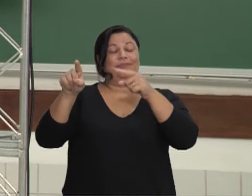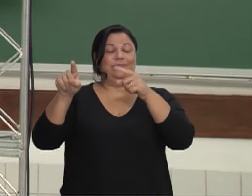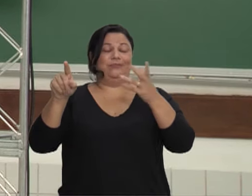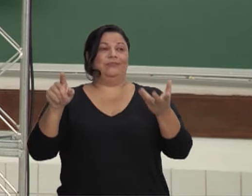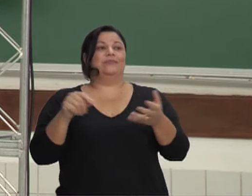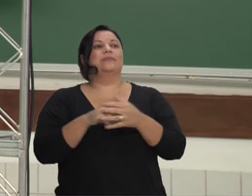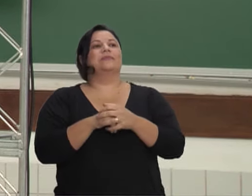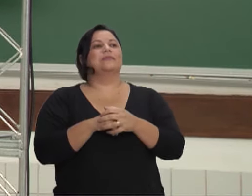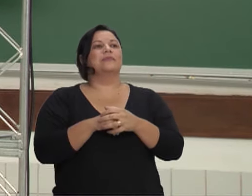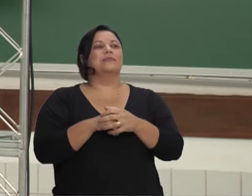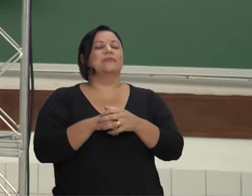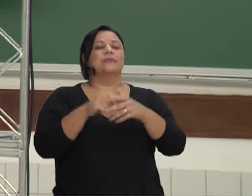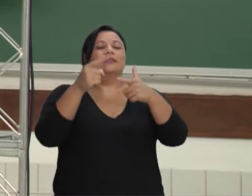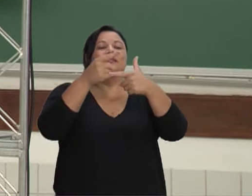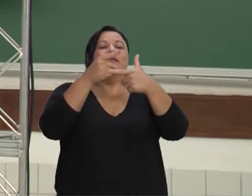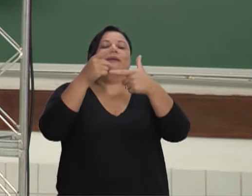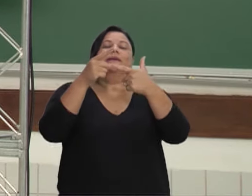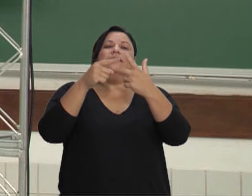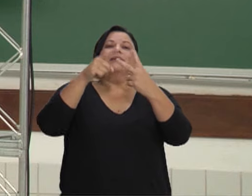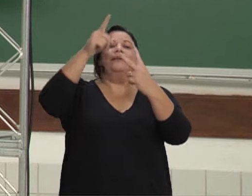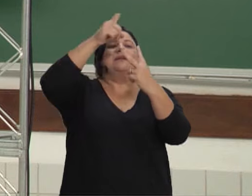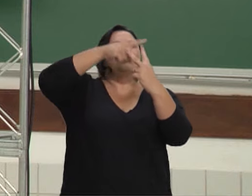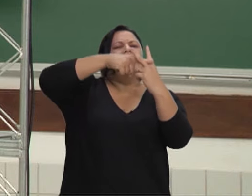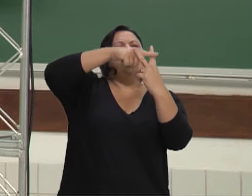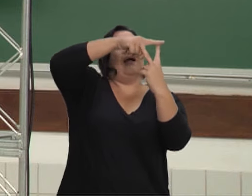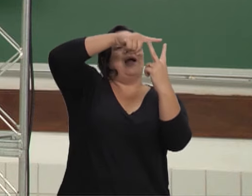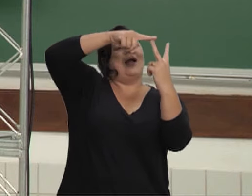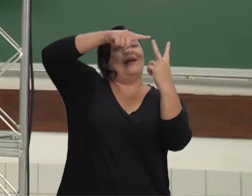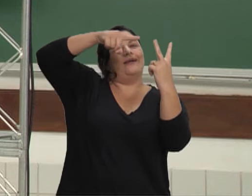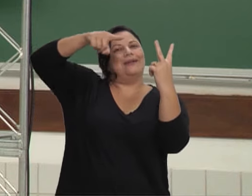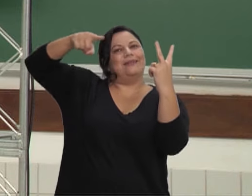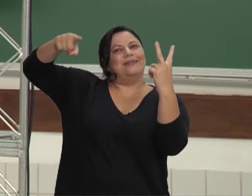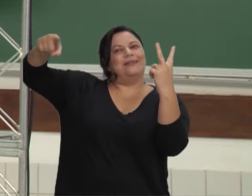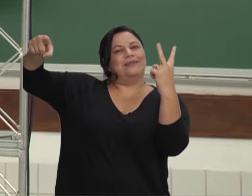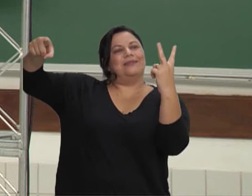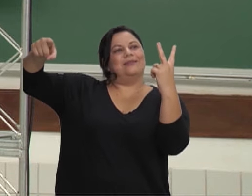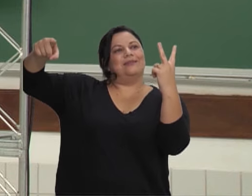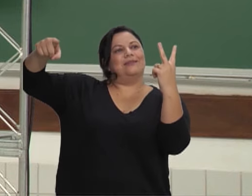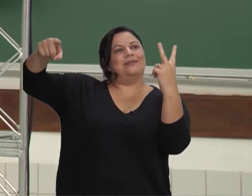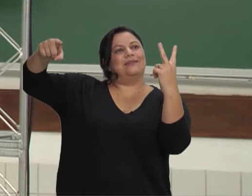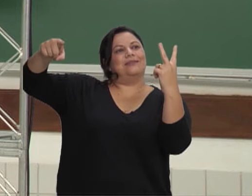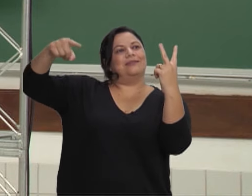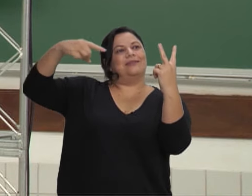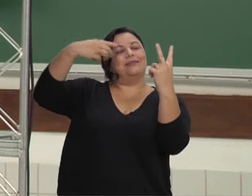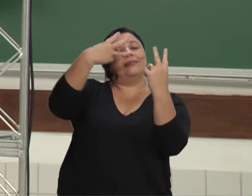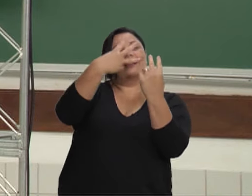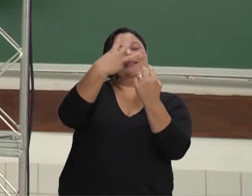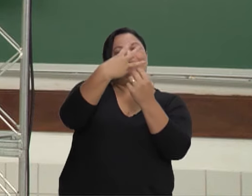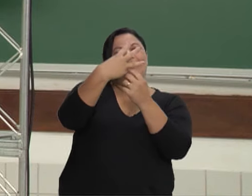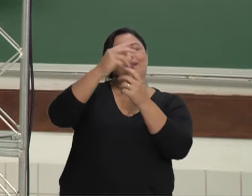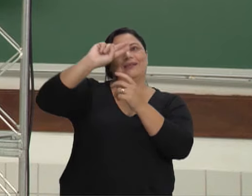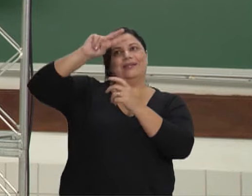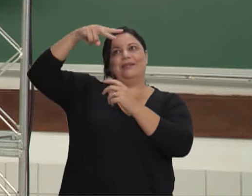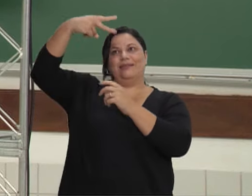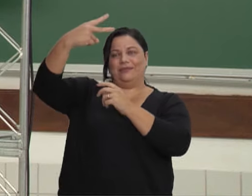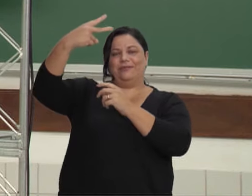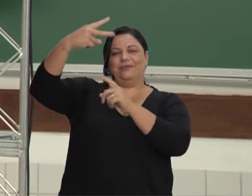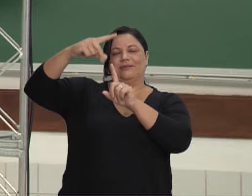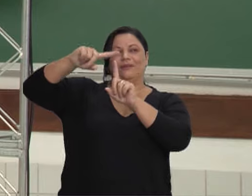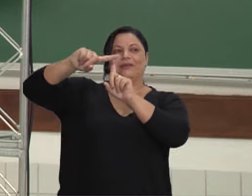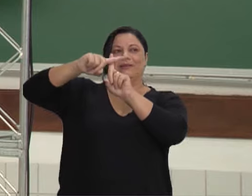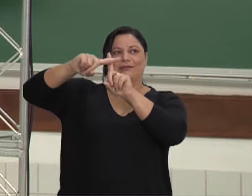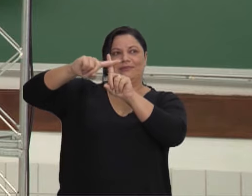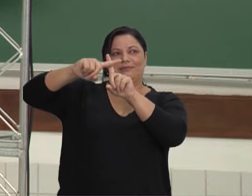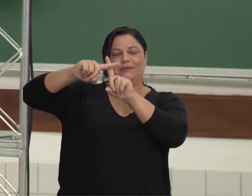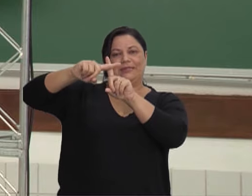de A ao quadrado, que é 3 ao quadrado, mais B ao quadrado, menos